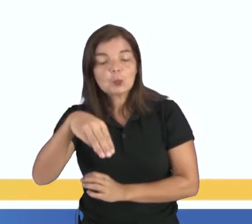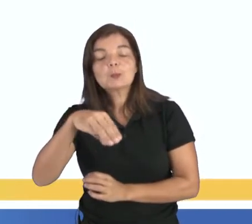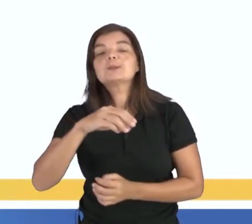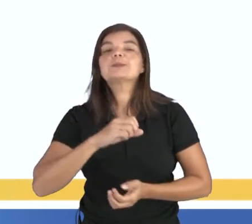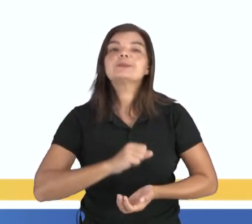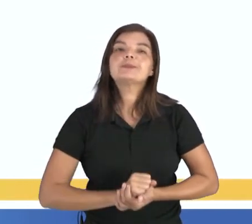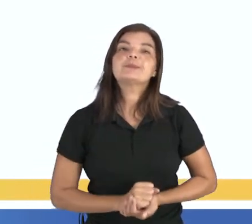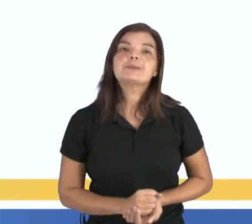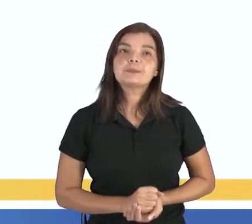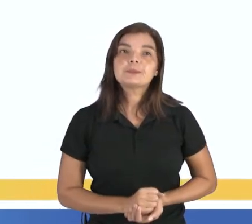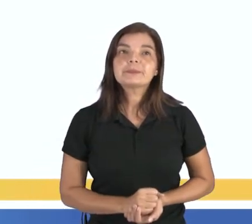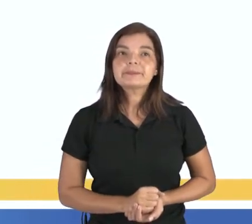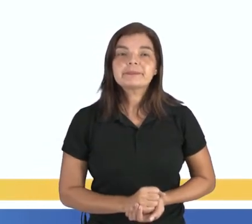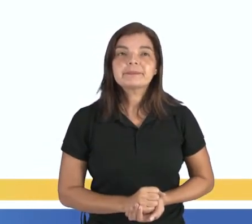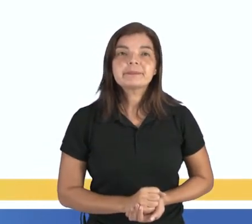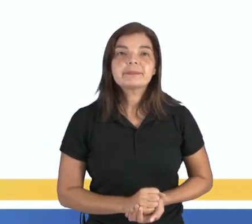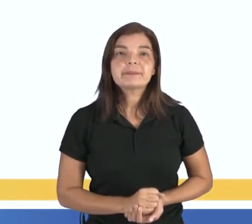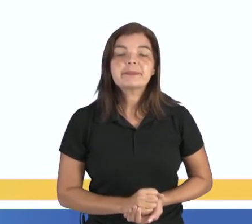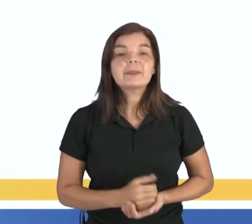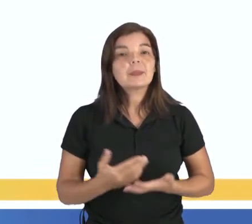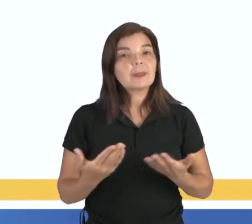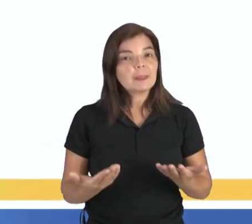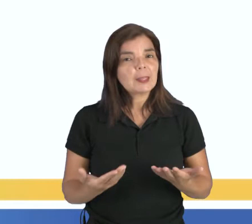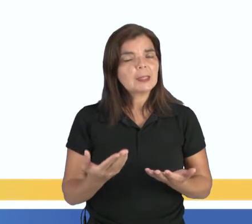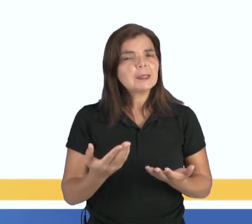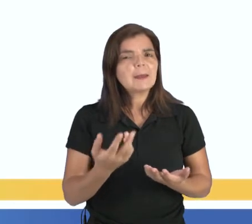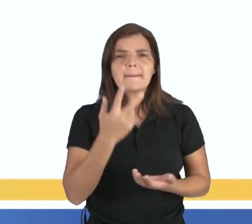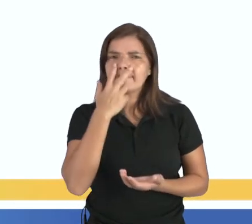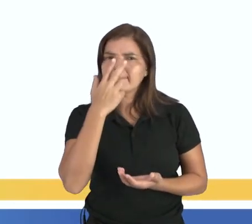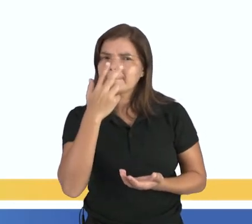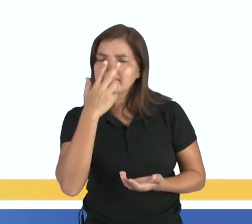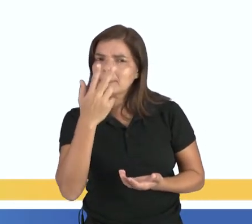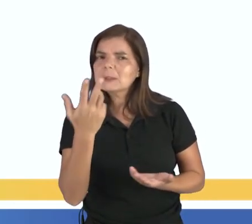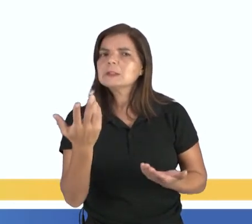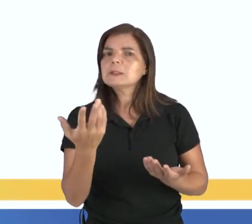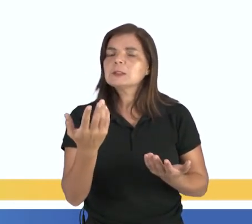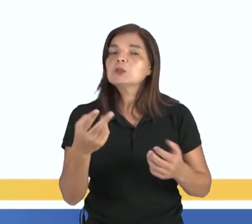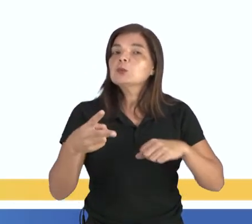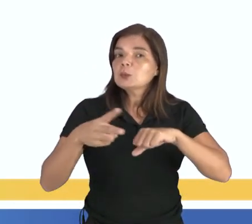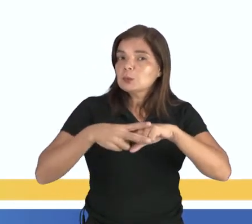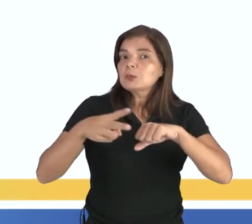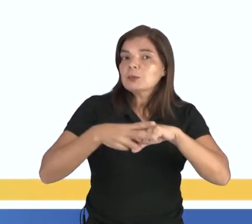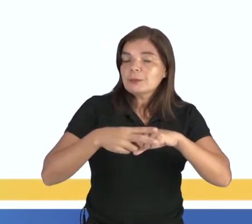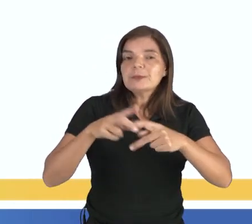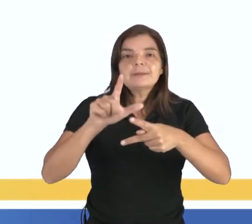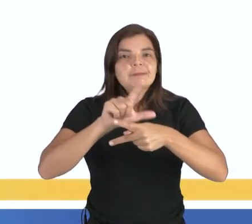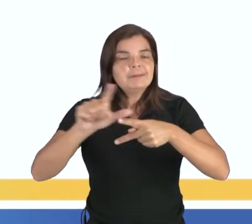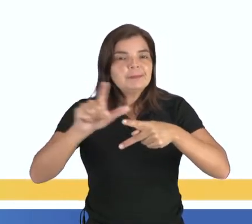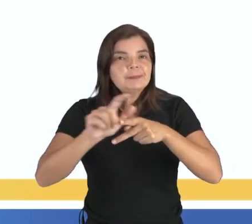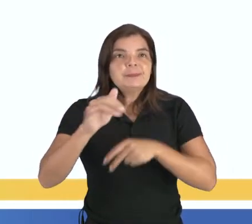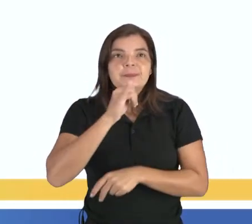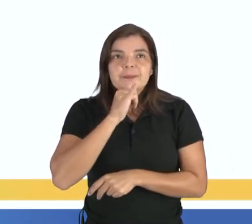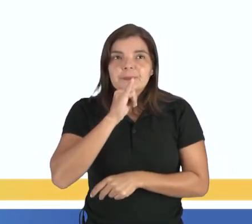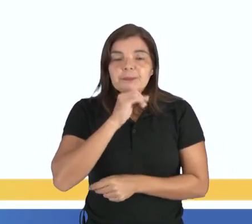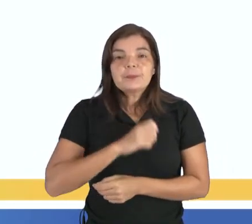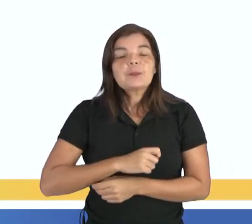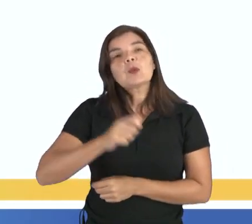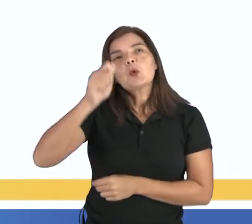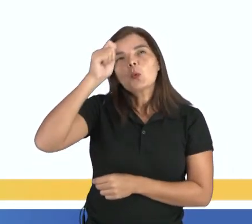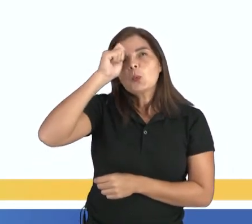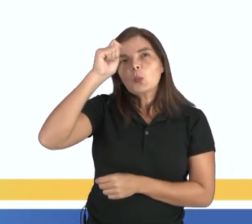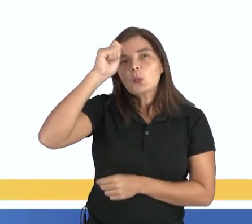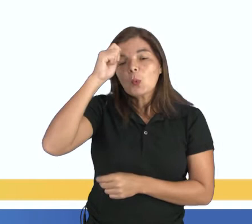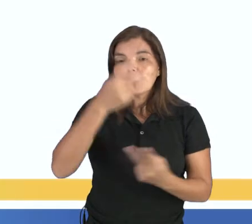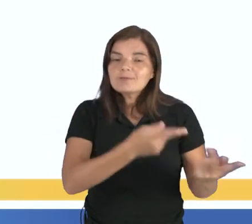à partícula com e semelhante à ligação e, o verbo também vai para o plural. Exemplo, o ator com